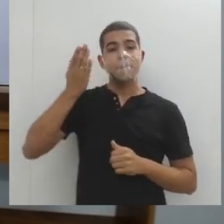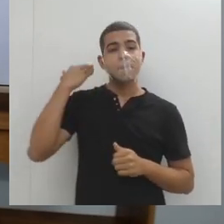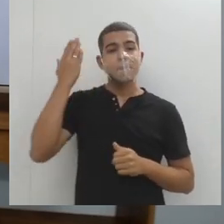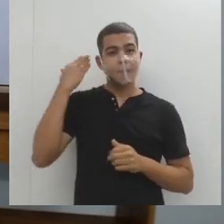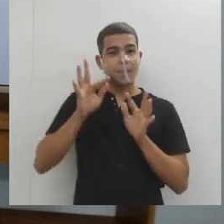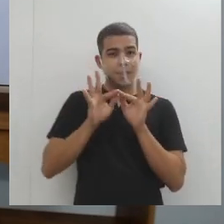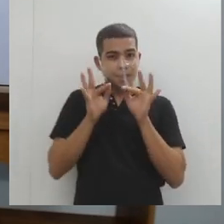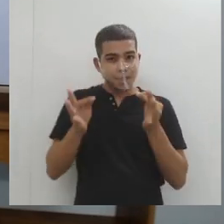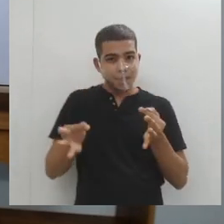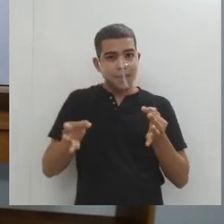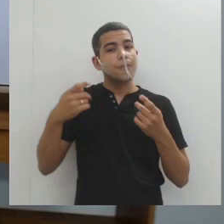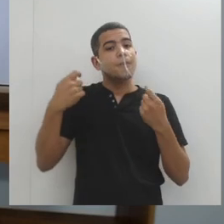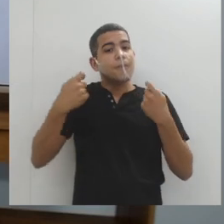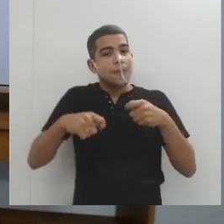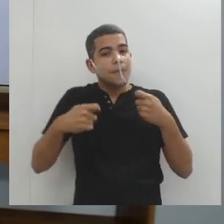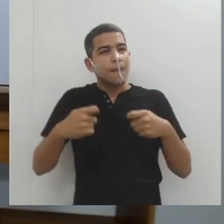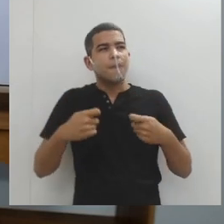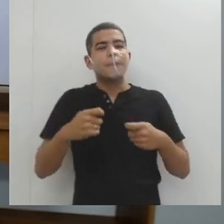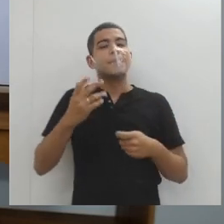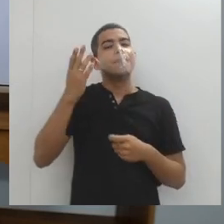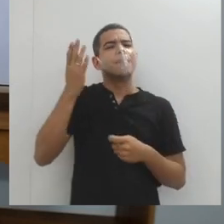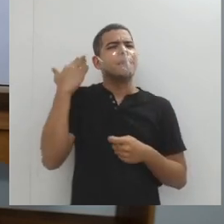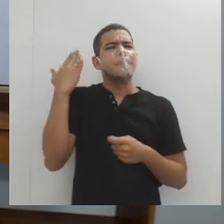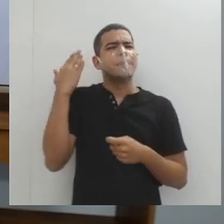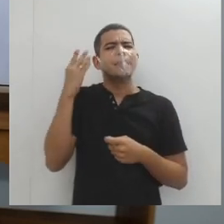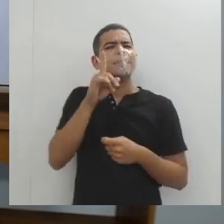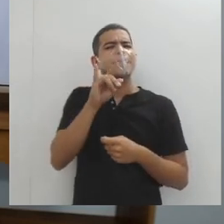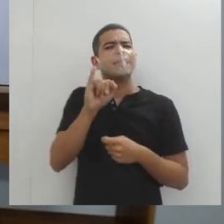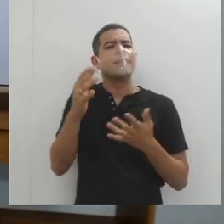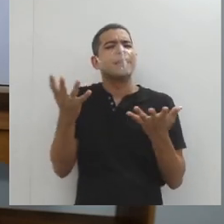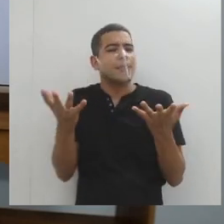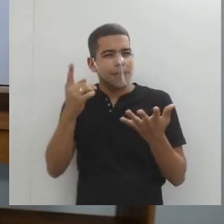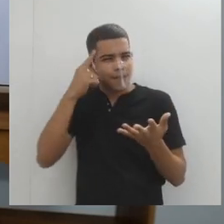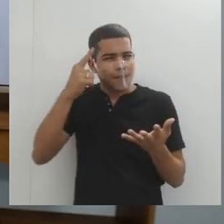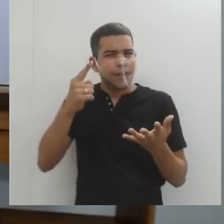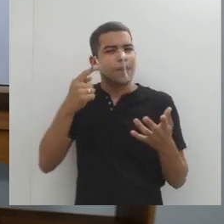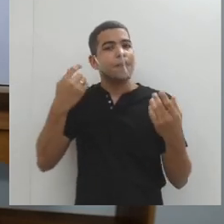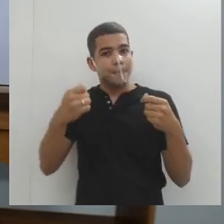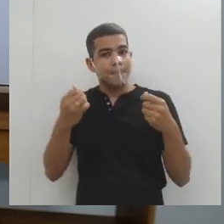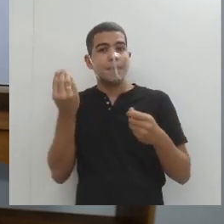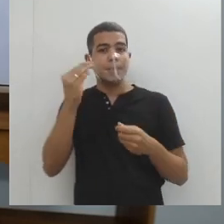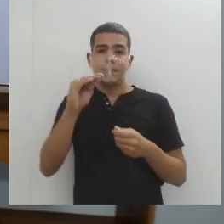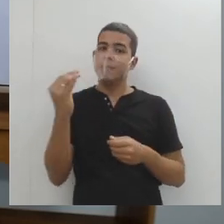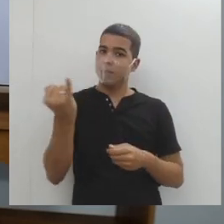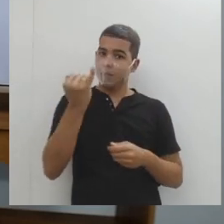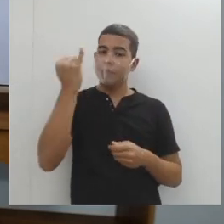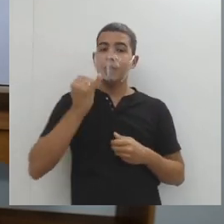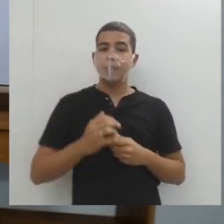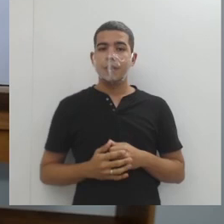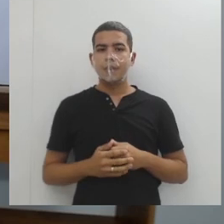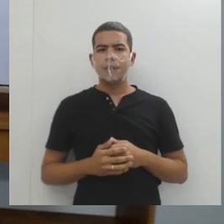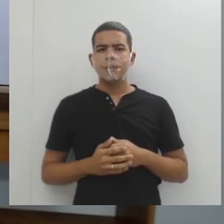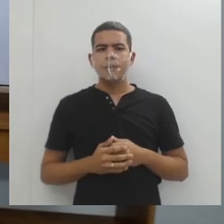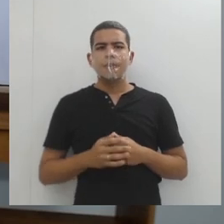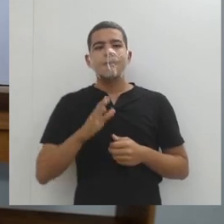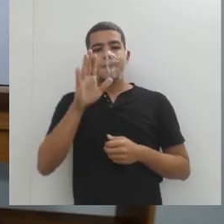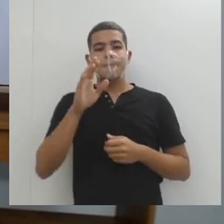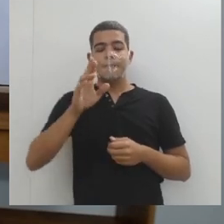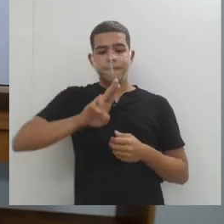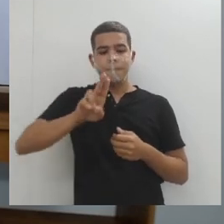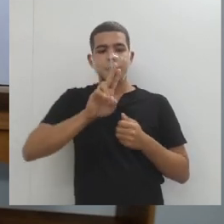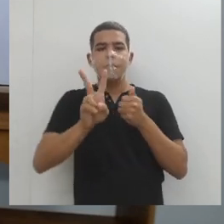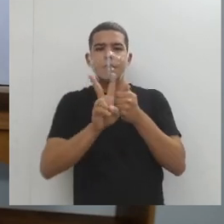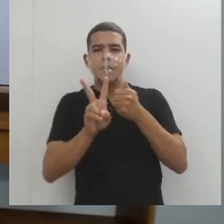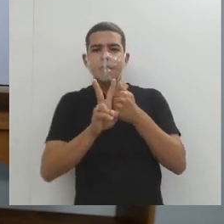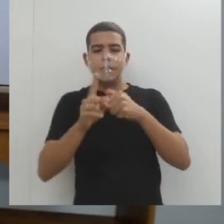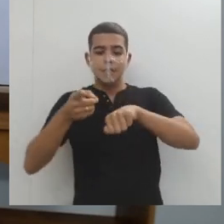lembra, eu preciso identificar quando essa ação ocorreu. Eu trabalhei, mas eu trabalhei quando? Essa informação ela é importante. Tá certo? Então você pode utilizar os advérbios